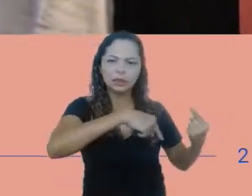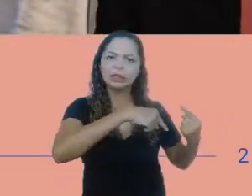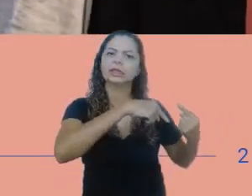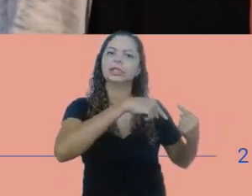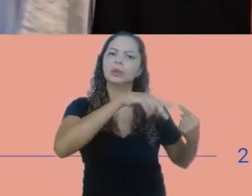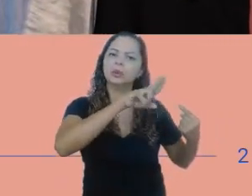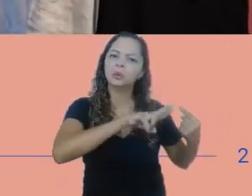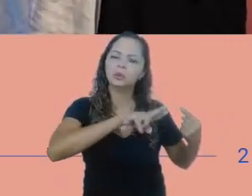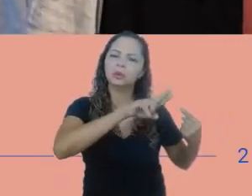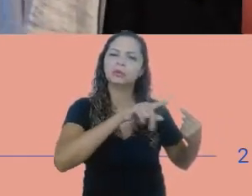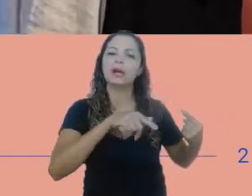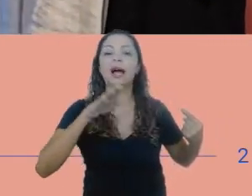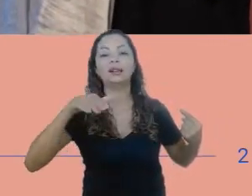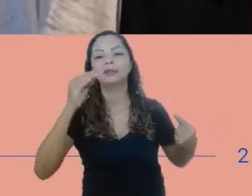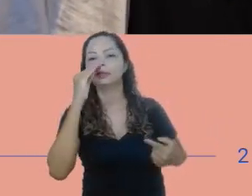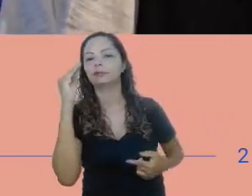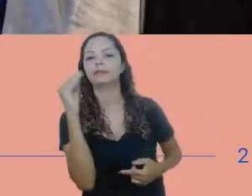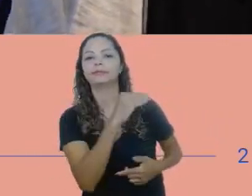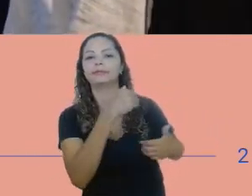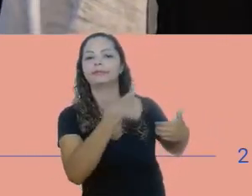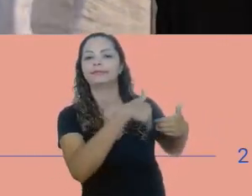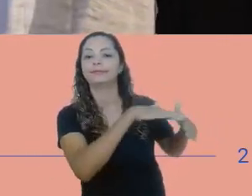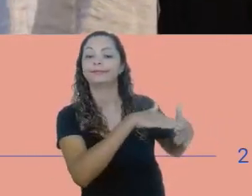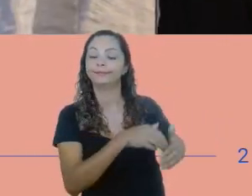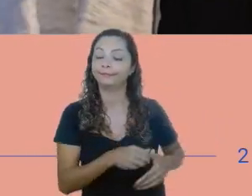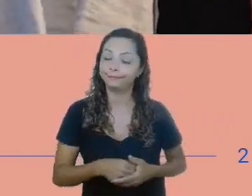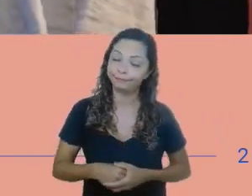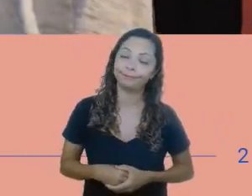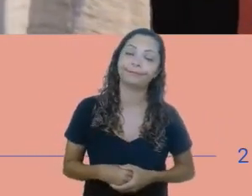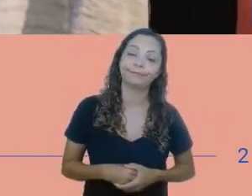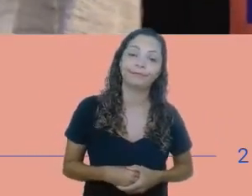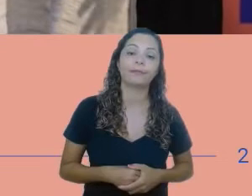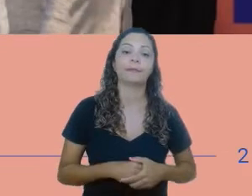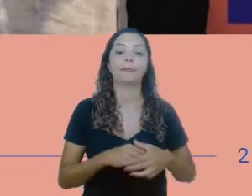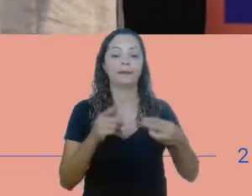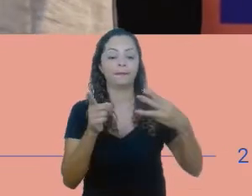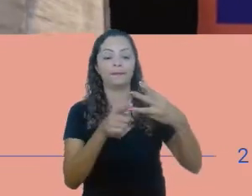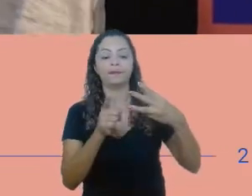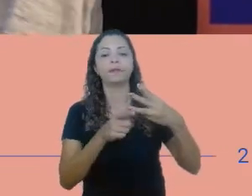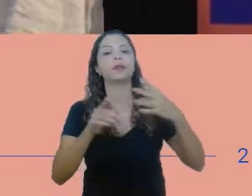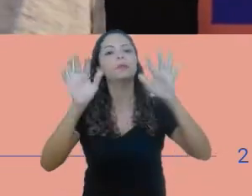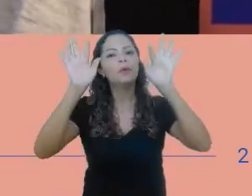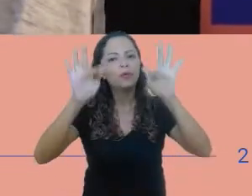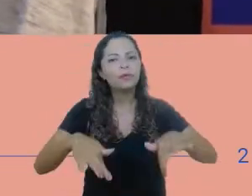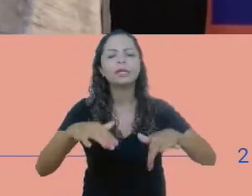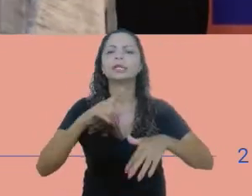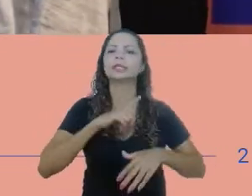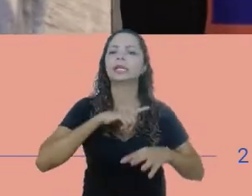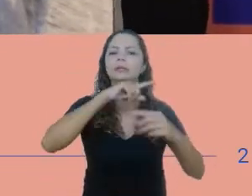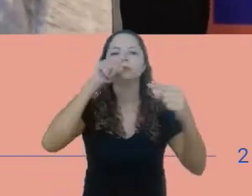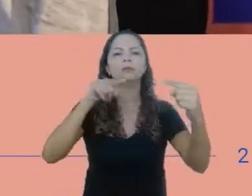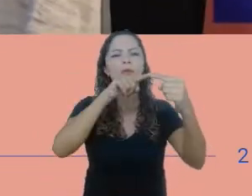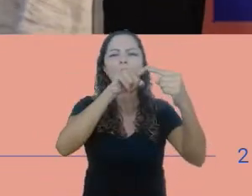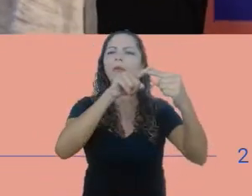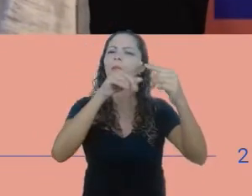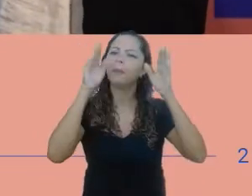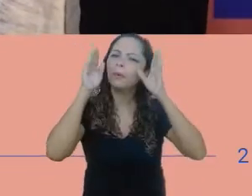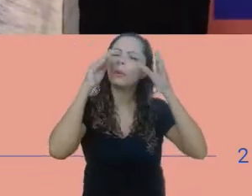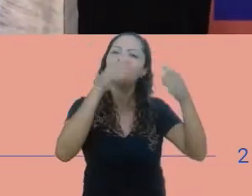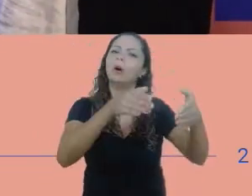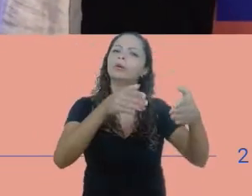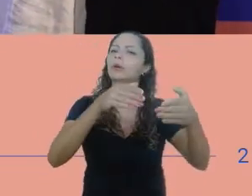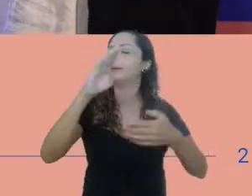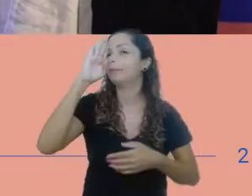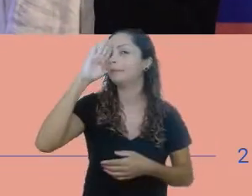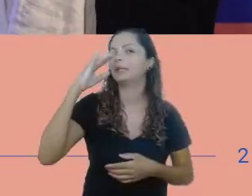valorizados e por fim então como eu falei a visão de propósito de relevância essencial para os negócios no